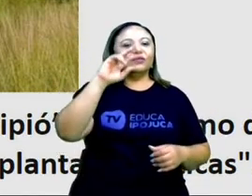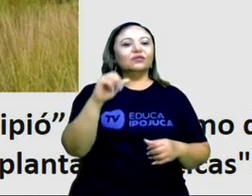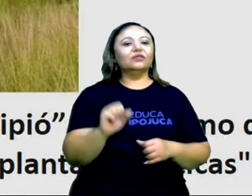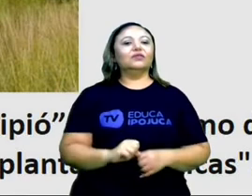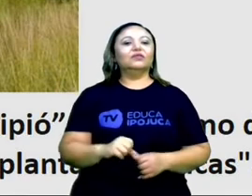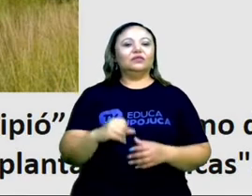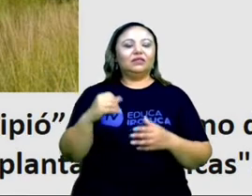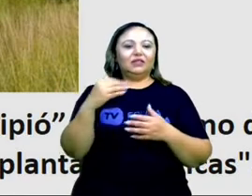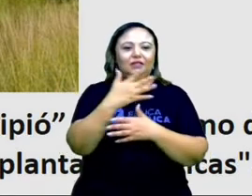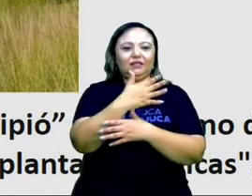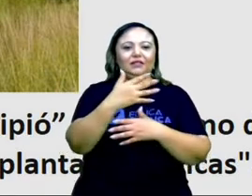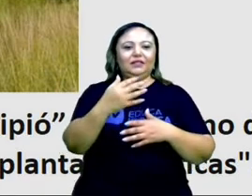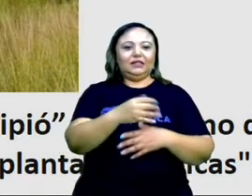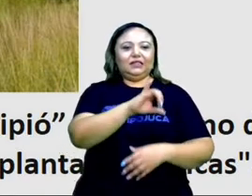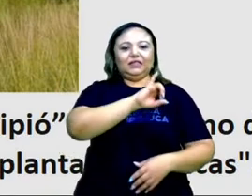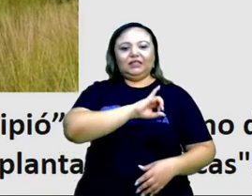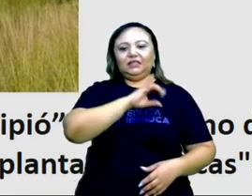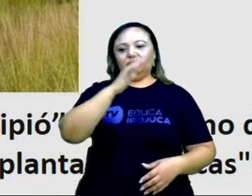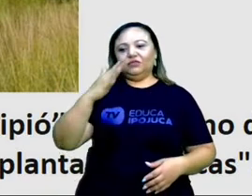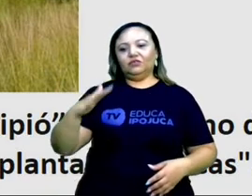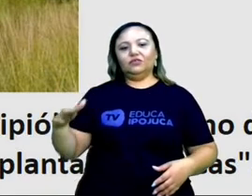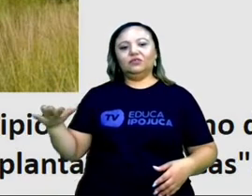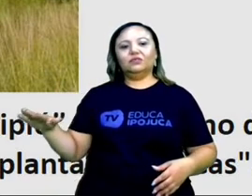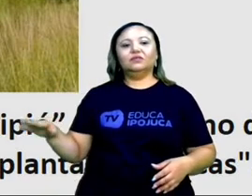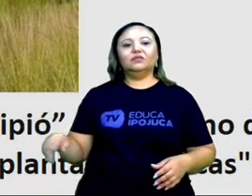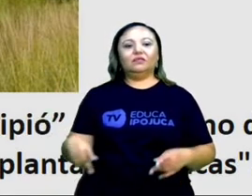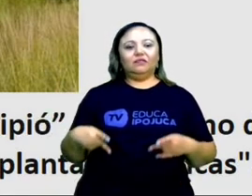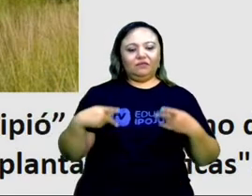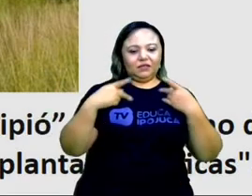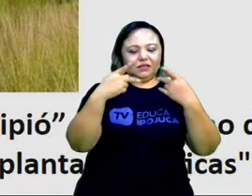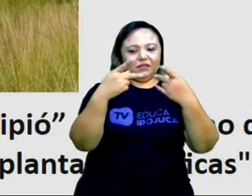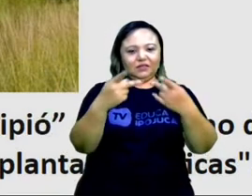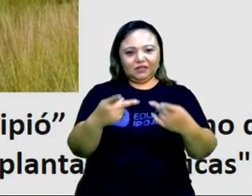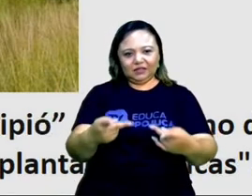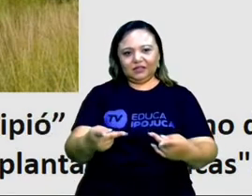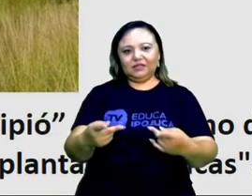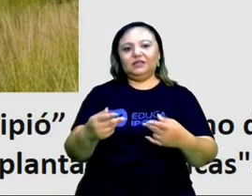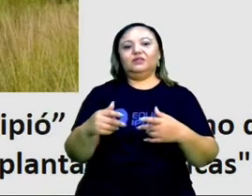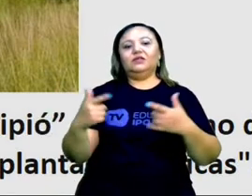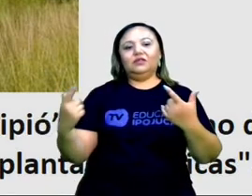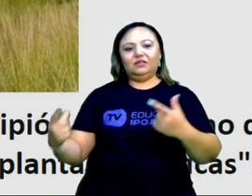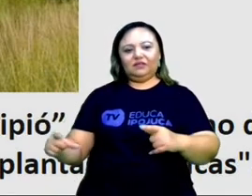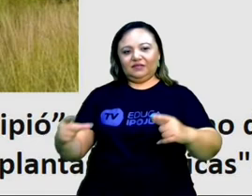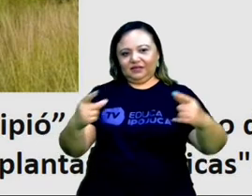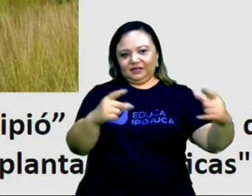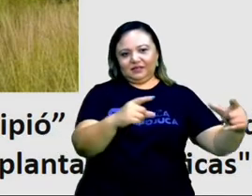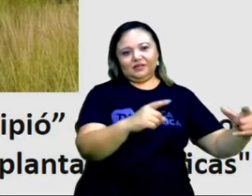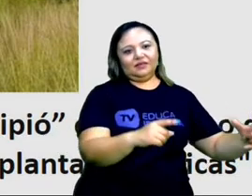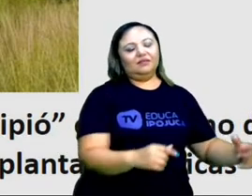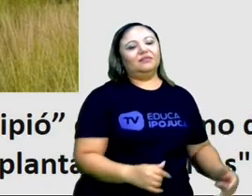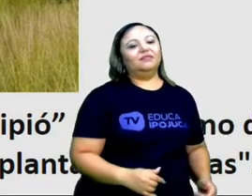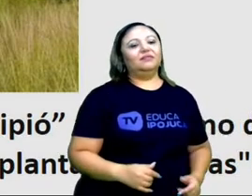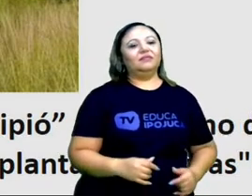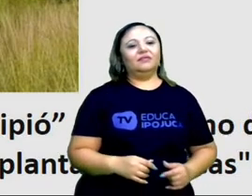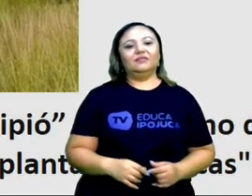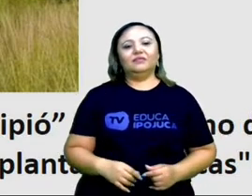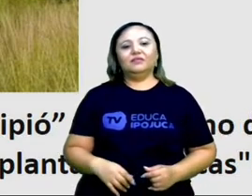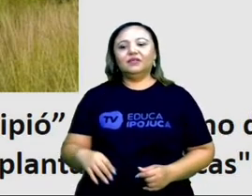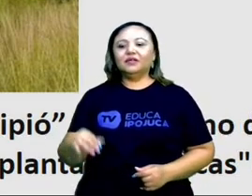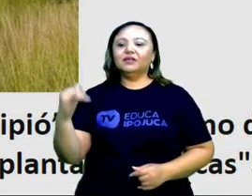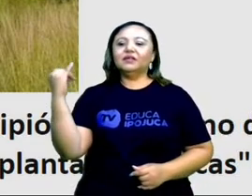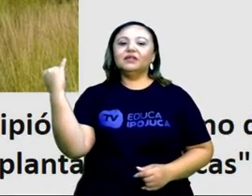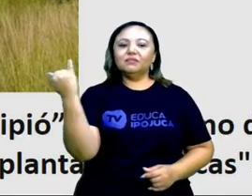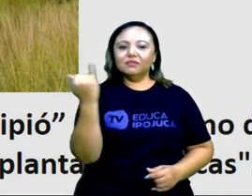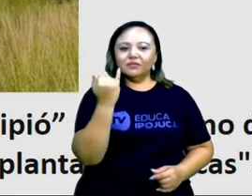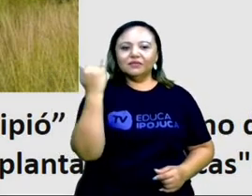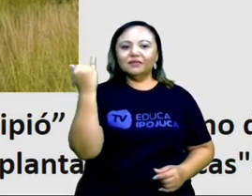históricos de Ipojuca. Faça uma visitinha lá nesses lugares. Vá na Praça do